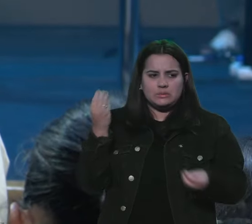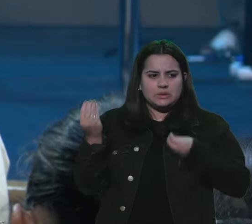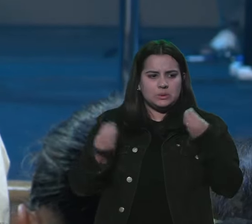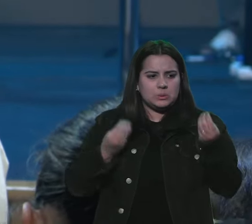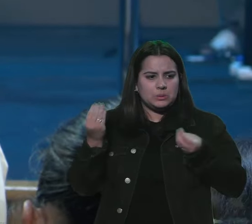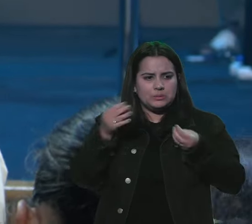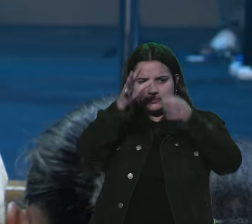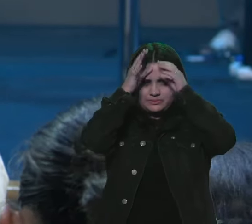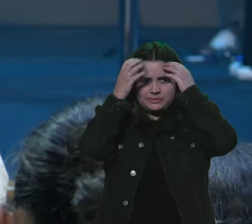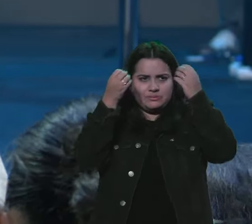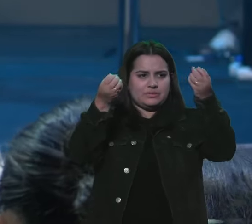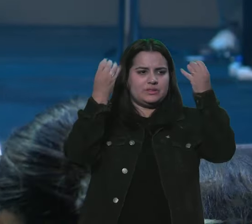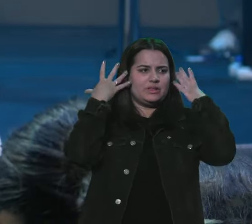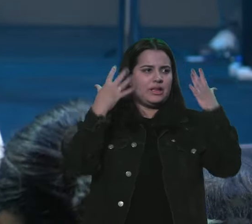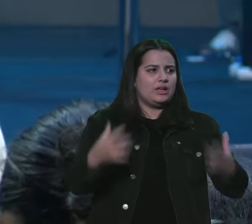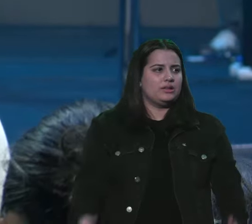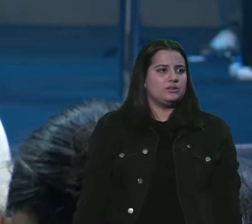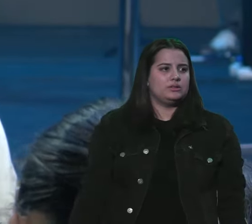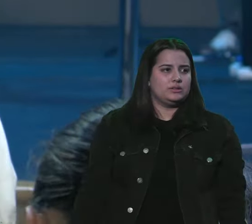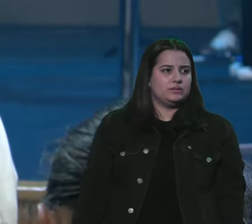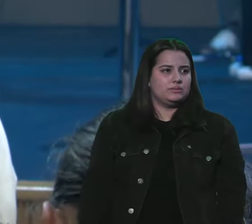Esquece os rótulos.